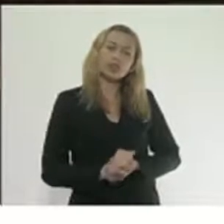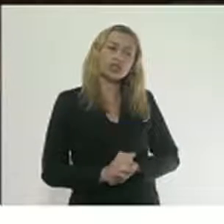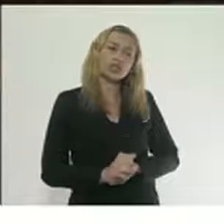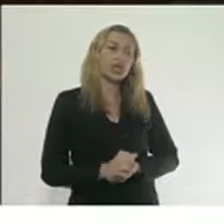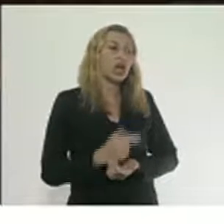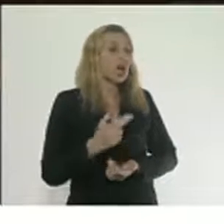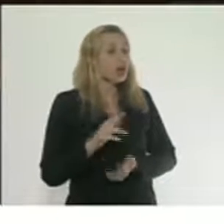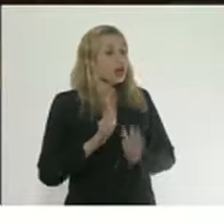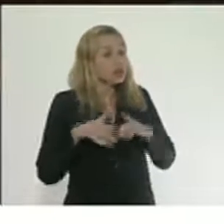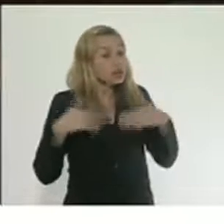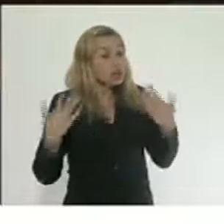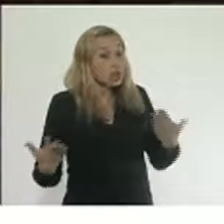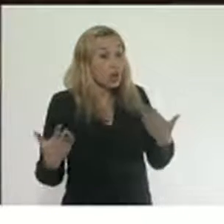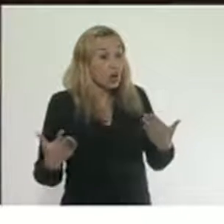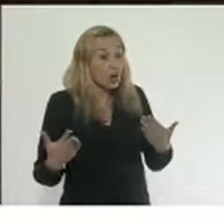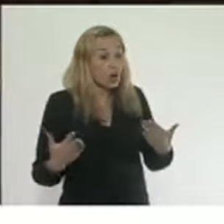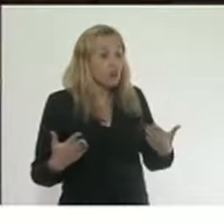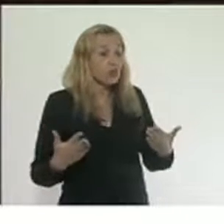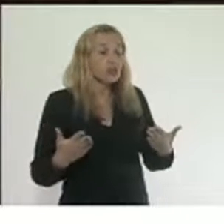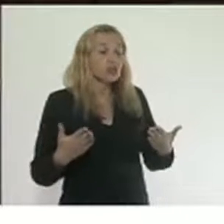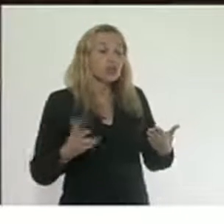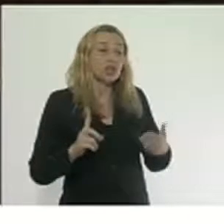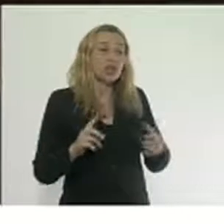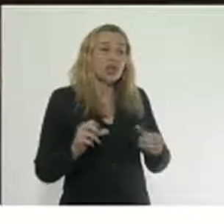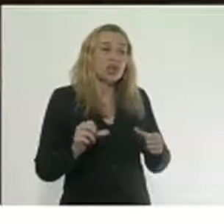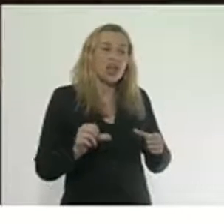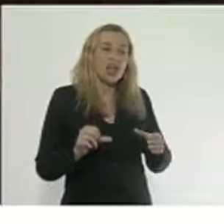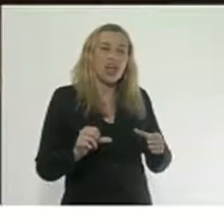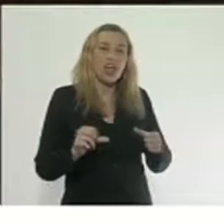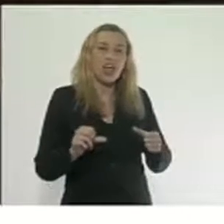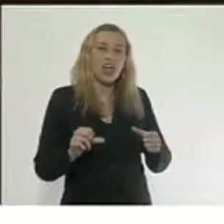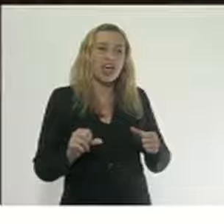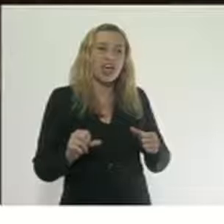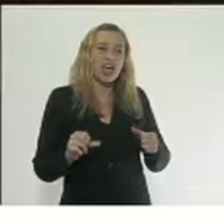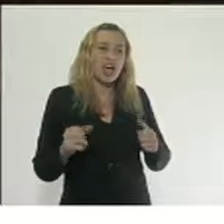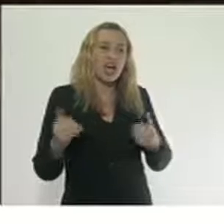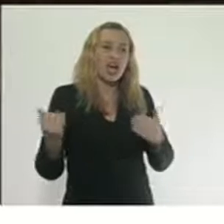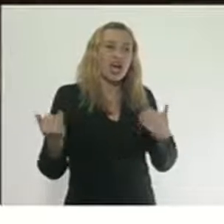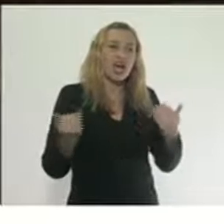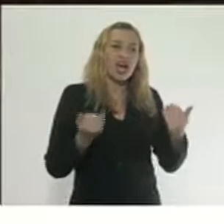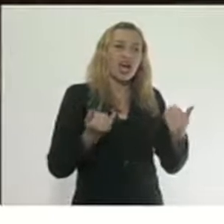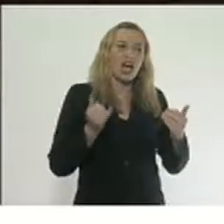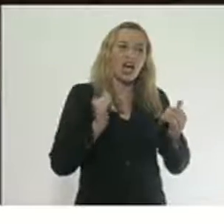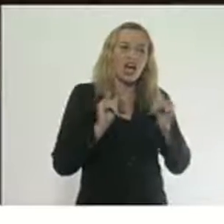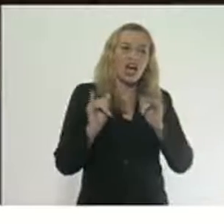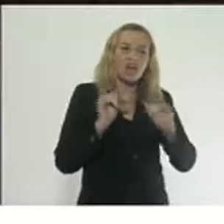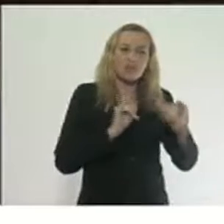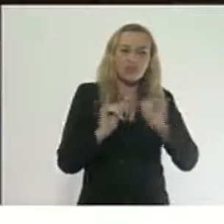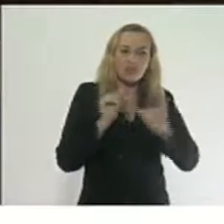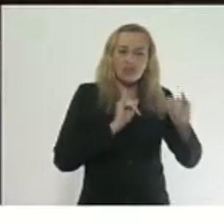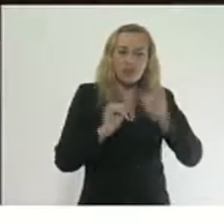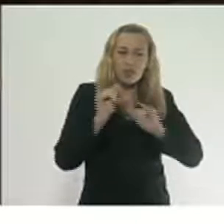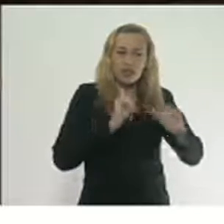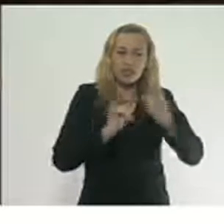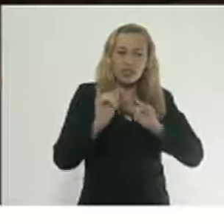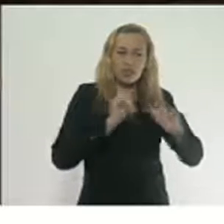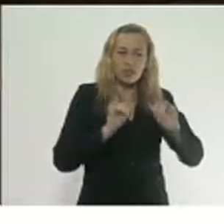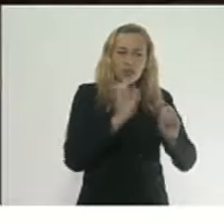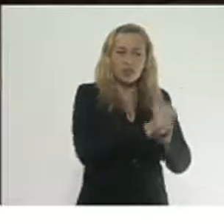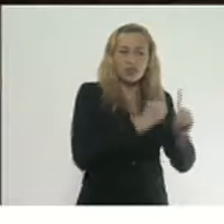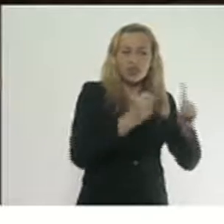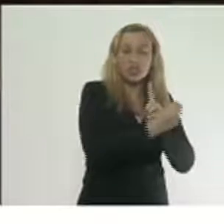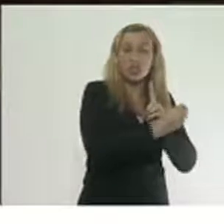está tendo o contraditório. A mídia não leva como informação para a sociedade exatamente aquilo que é